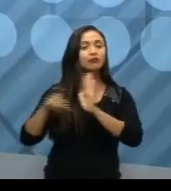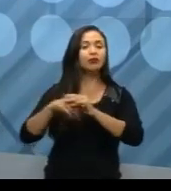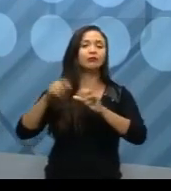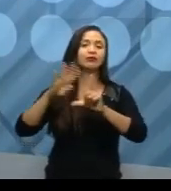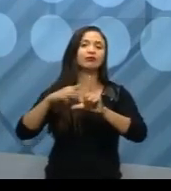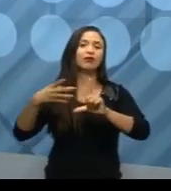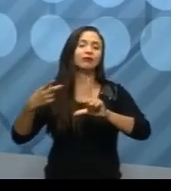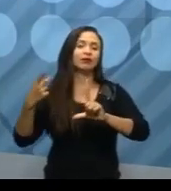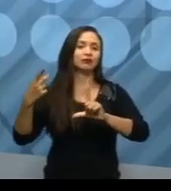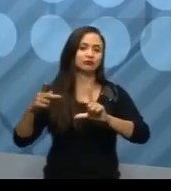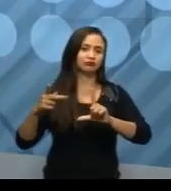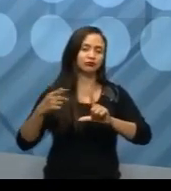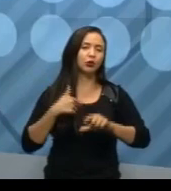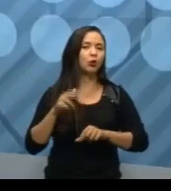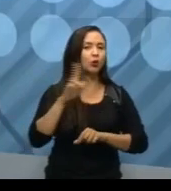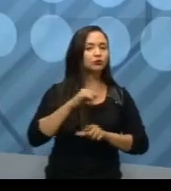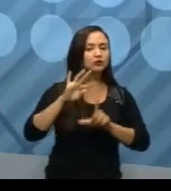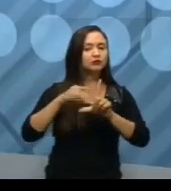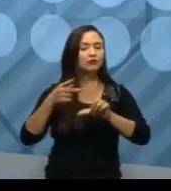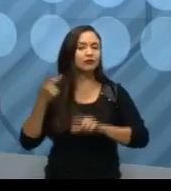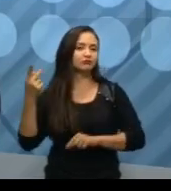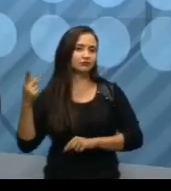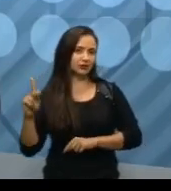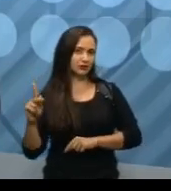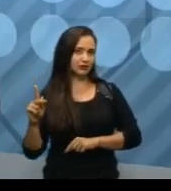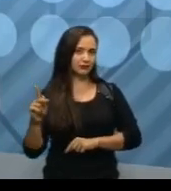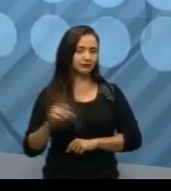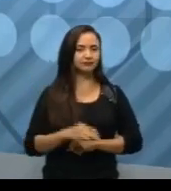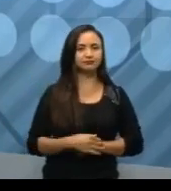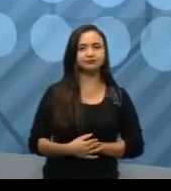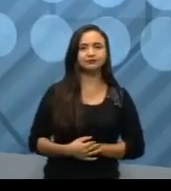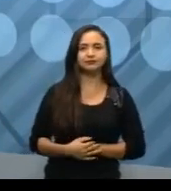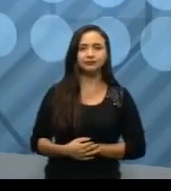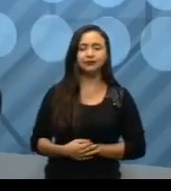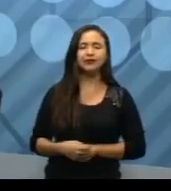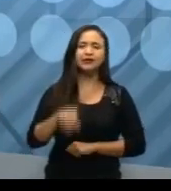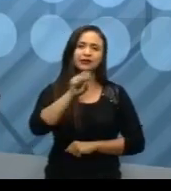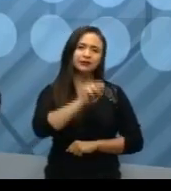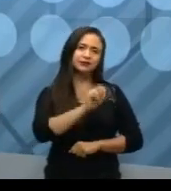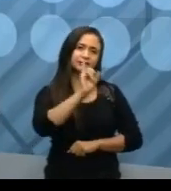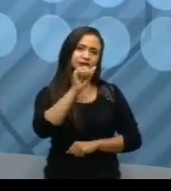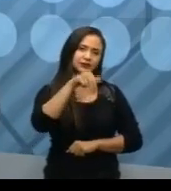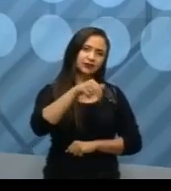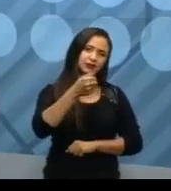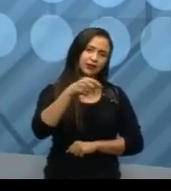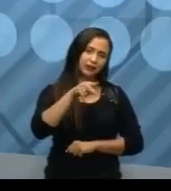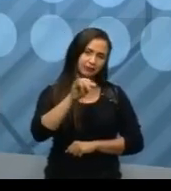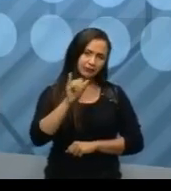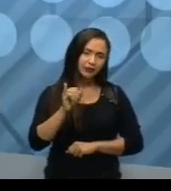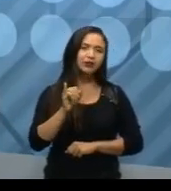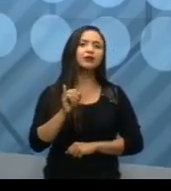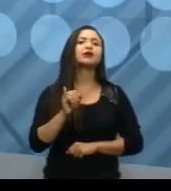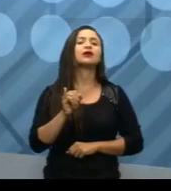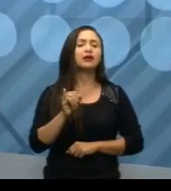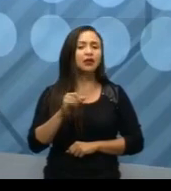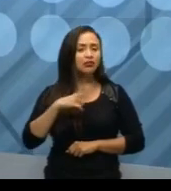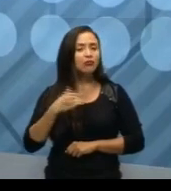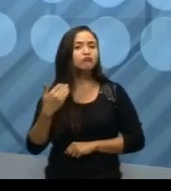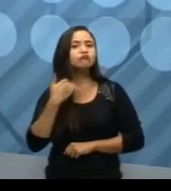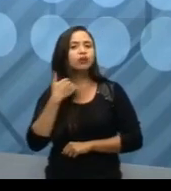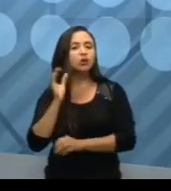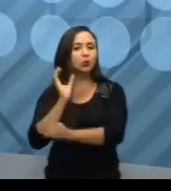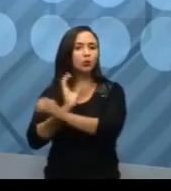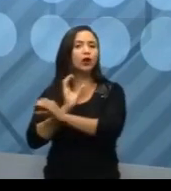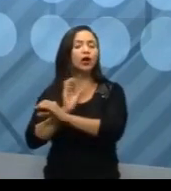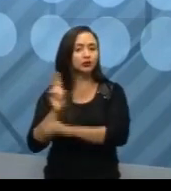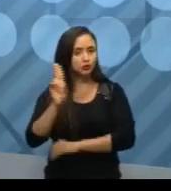gente utilizava para o orçamento a tabela deles. A SINAP, a Caixa usa bastante a SINAP. Né? A SINAP é da